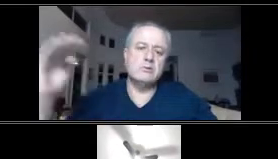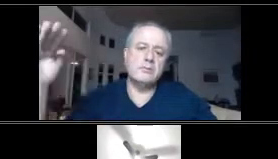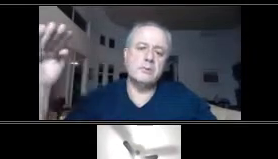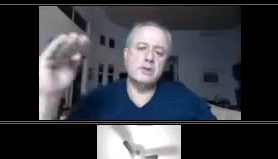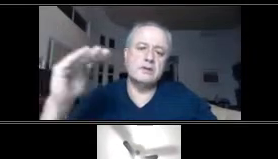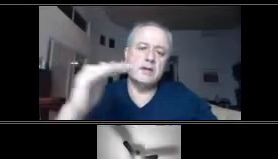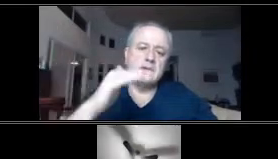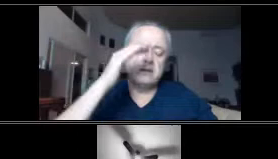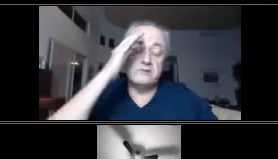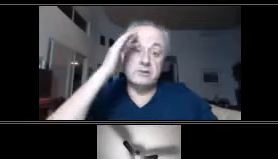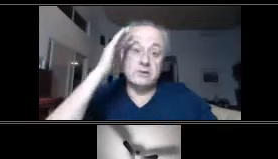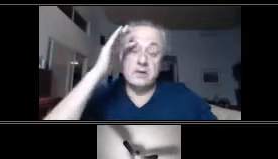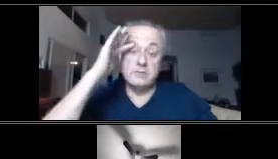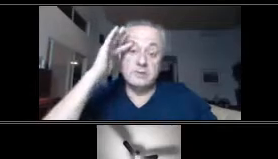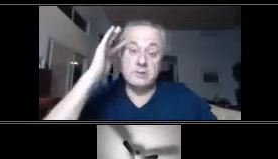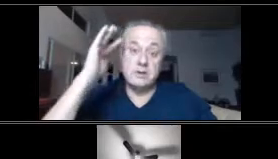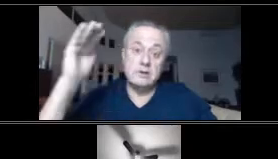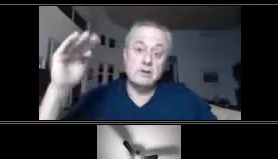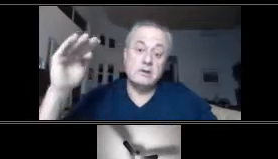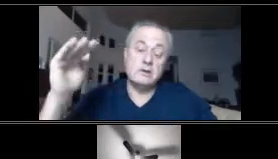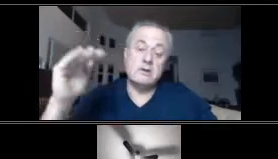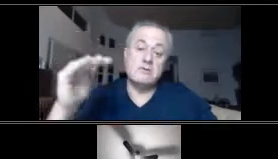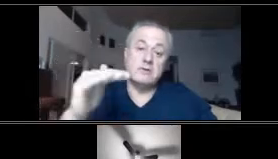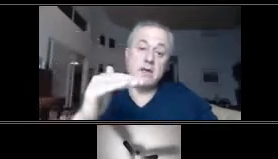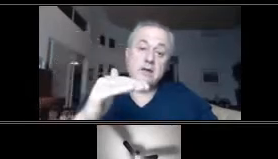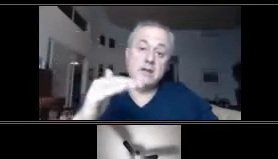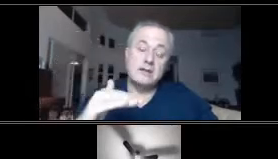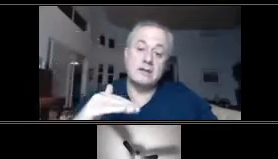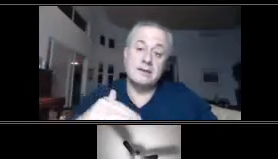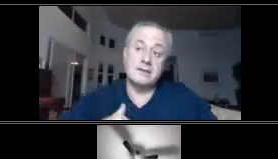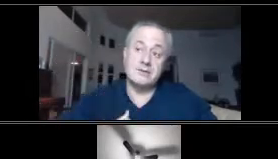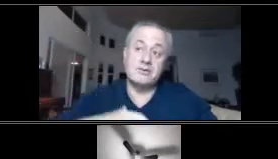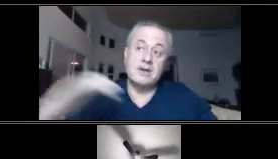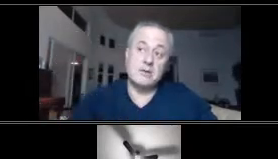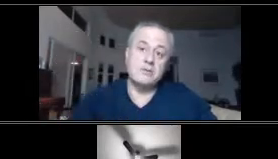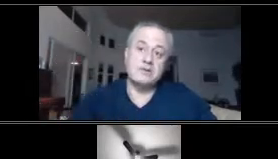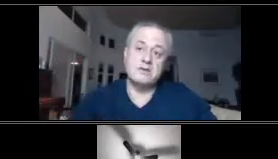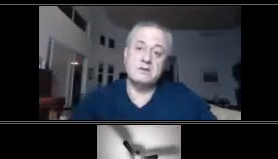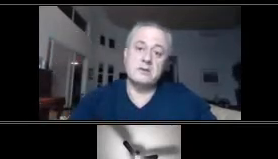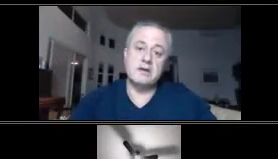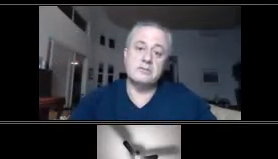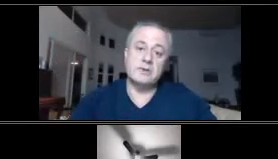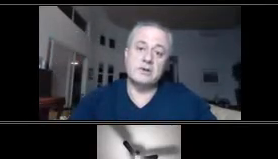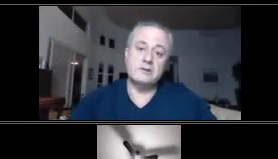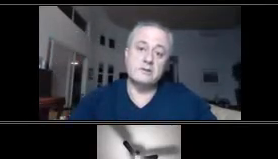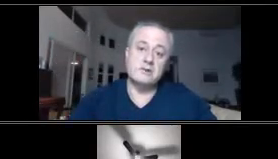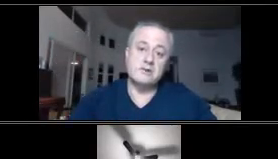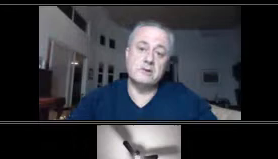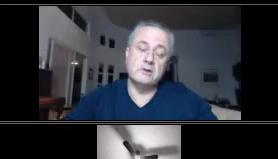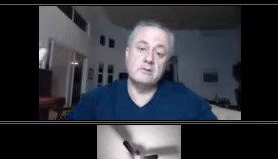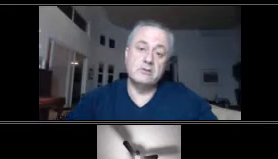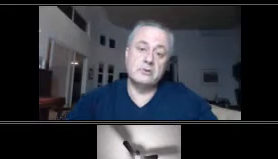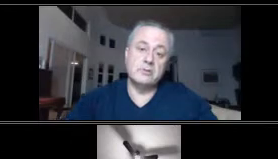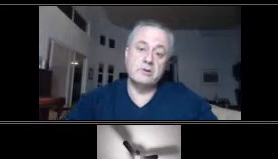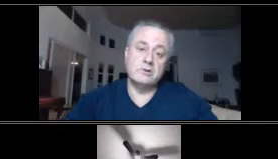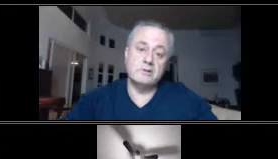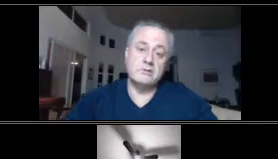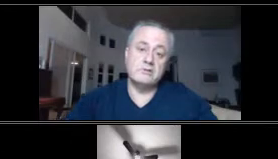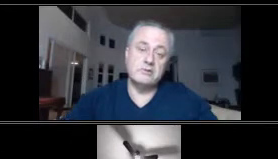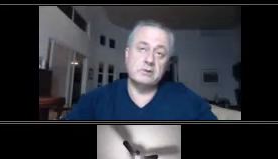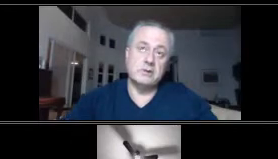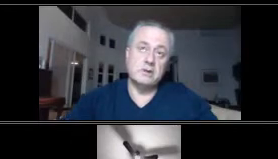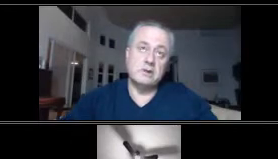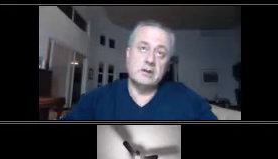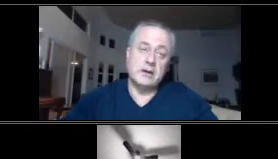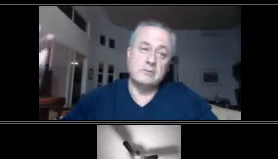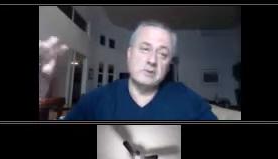diminuindo ao longo da primeira década de vida, na medida que essa criança é extremamente agitada, hiperativa, nos primeiros anos